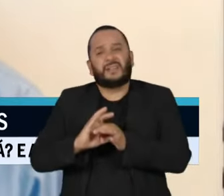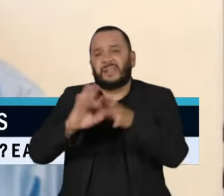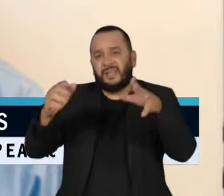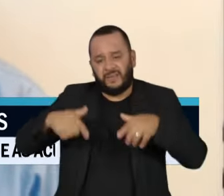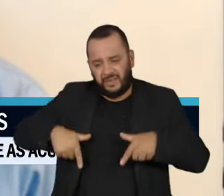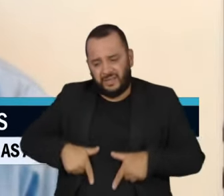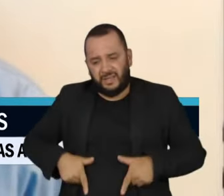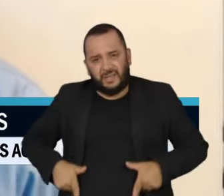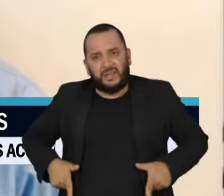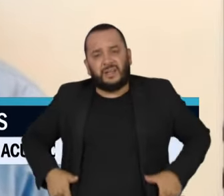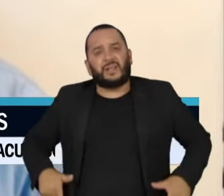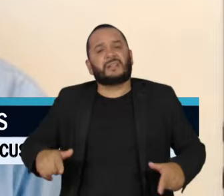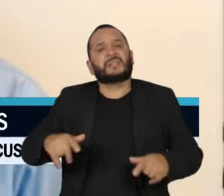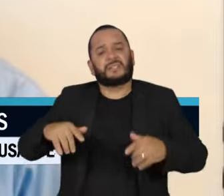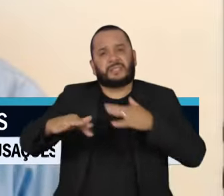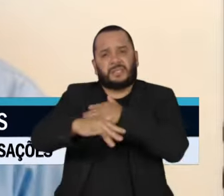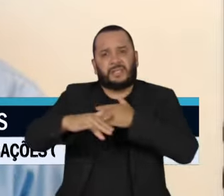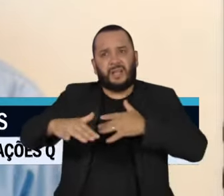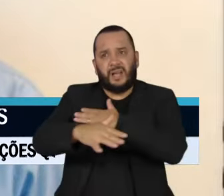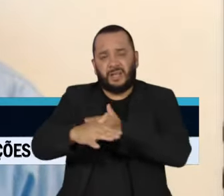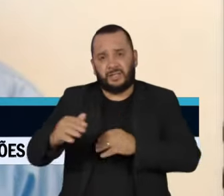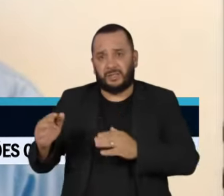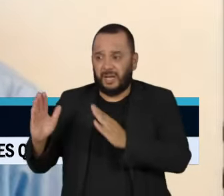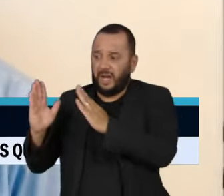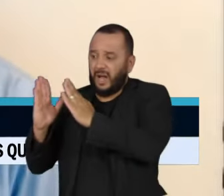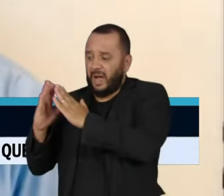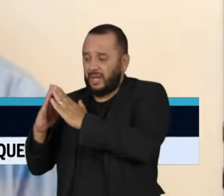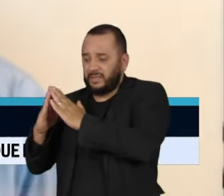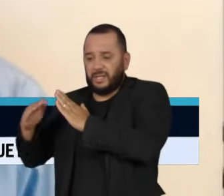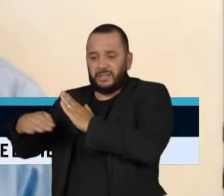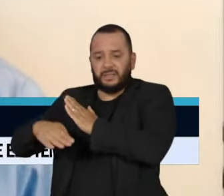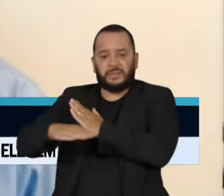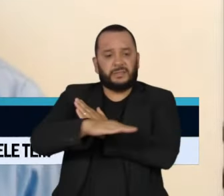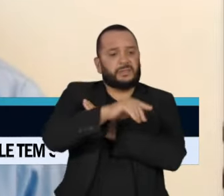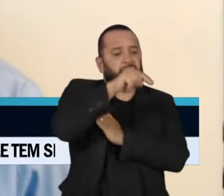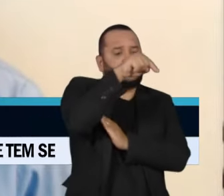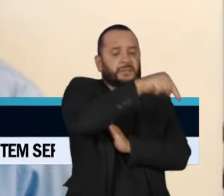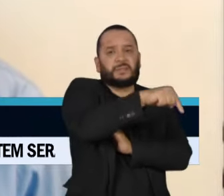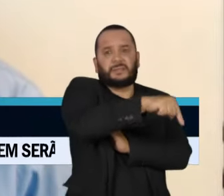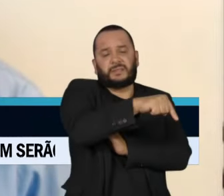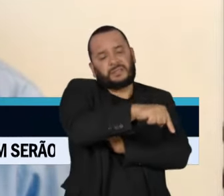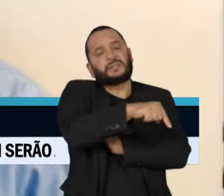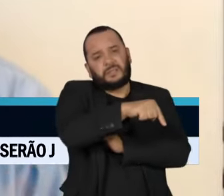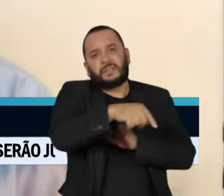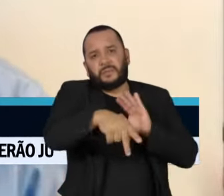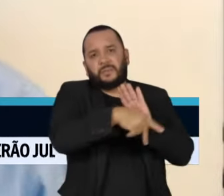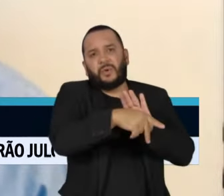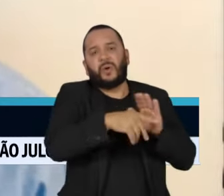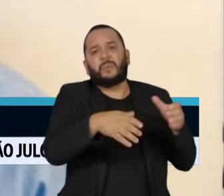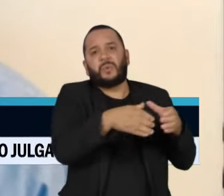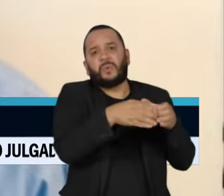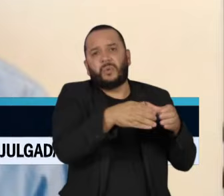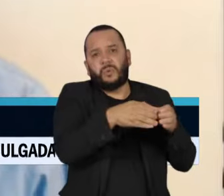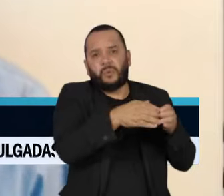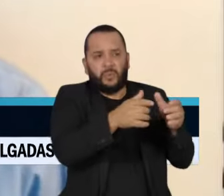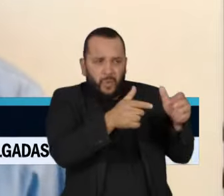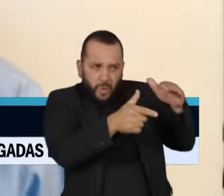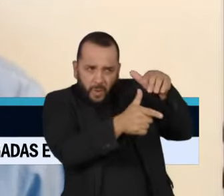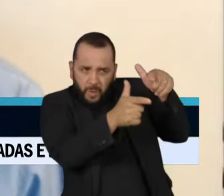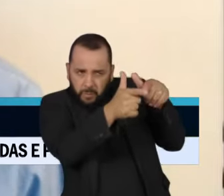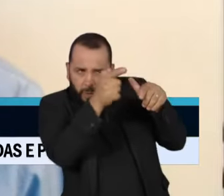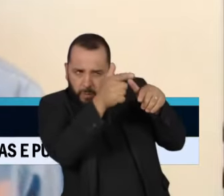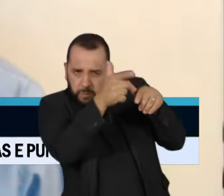cidades, fazendo o trajeto entre sua residência e clube de tiro. Com Bolsonaro foi permitido que fizesse qualquer trajeto.